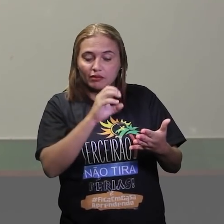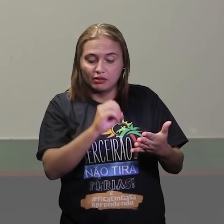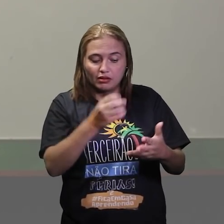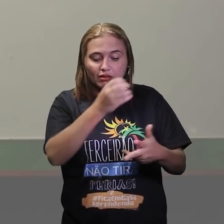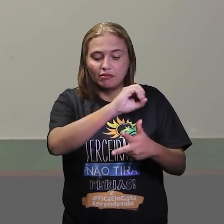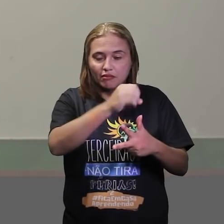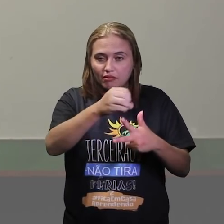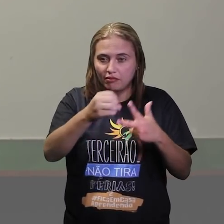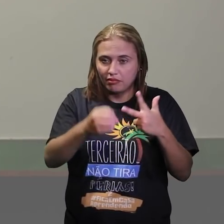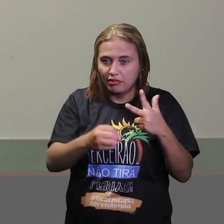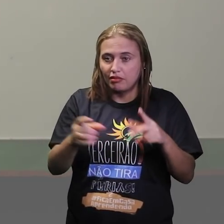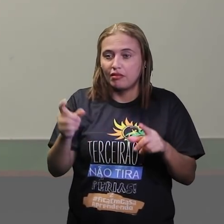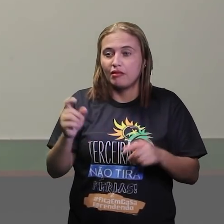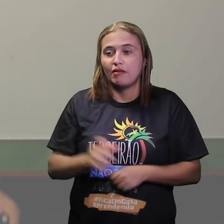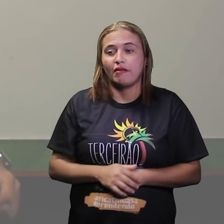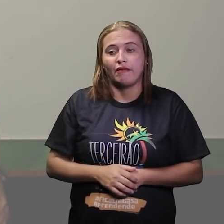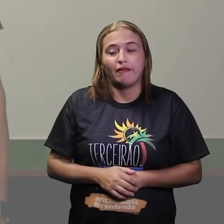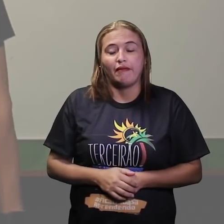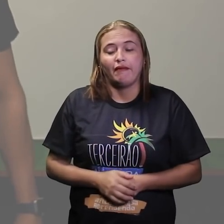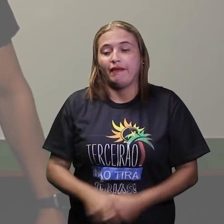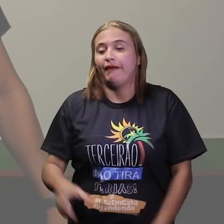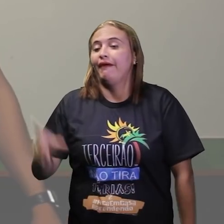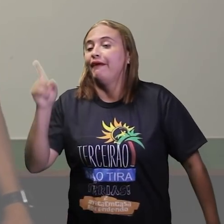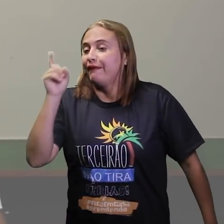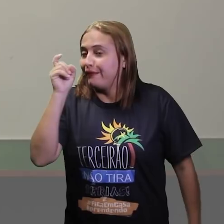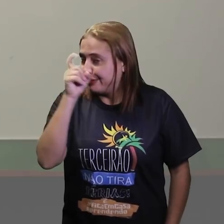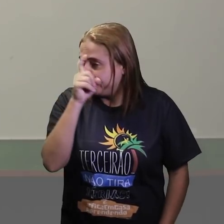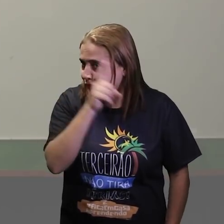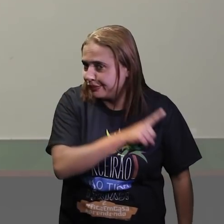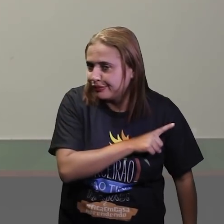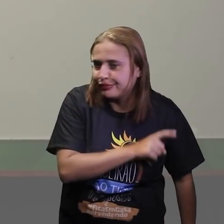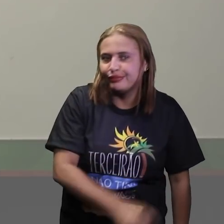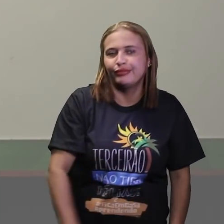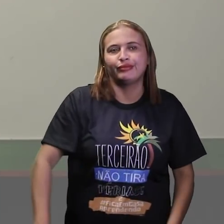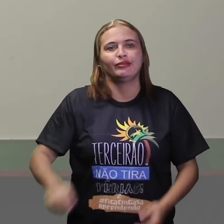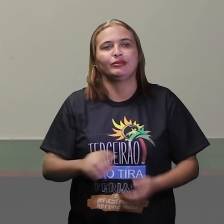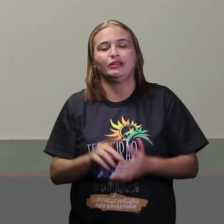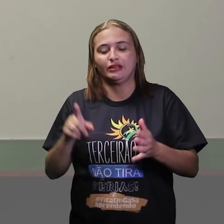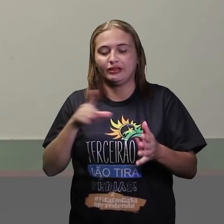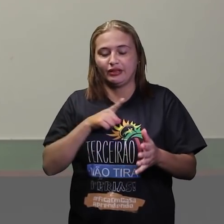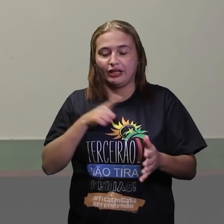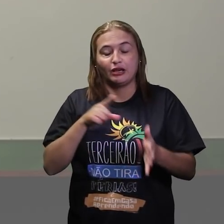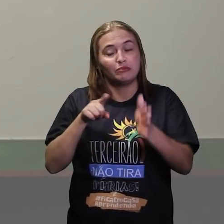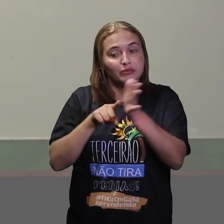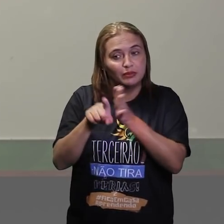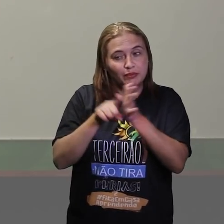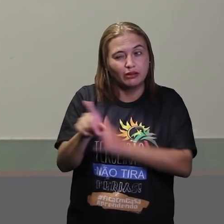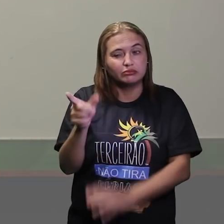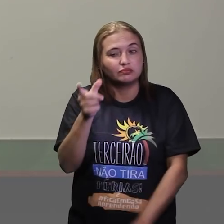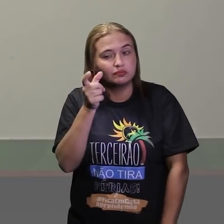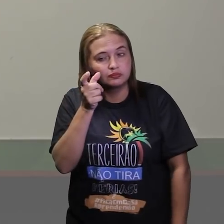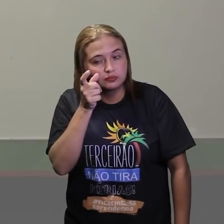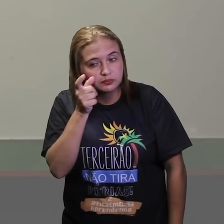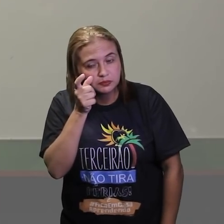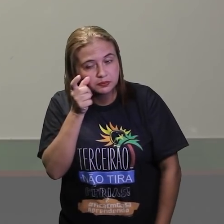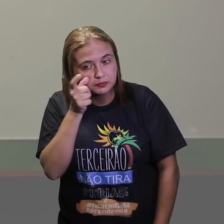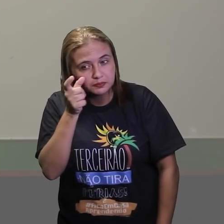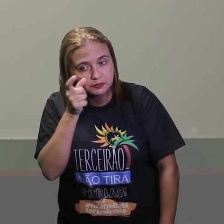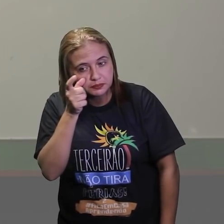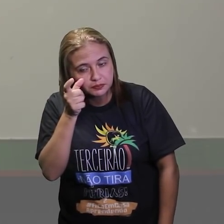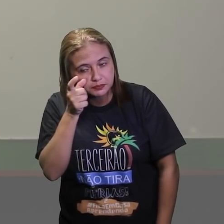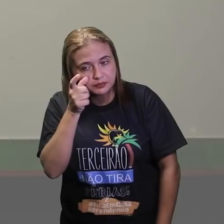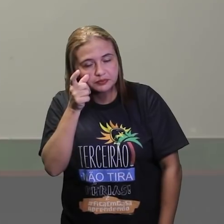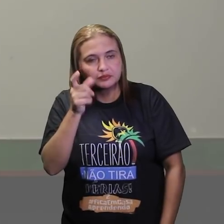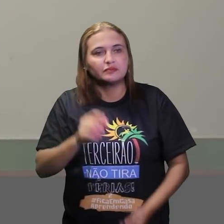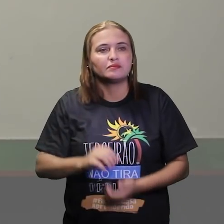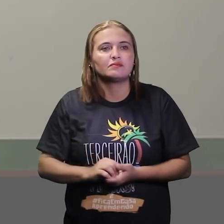Enem complicado, Enem PPL, certo? No Enem PPL tem uma questão interessante sobre esse rapaz aqui, ó, tá? Que a gente